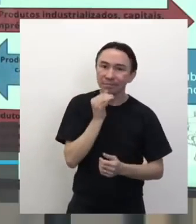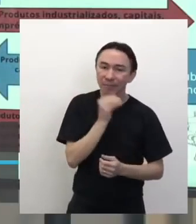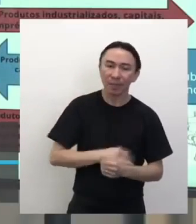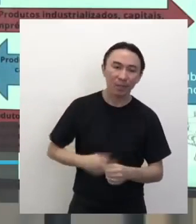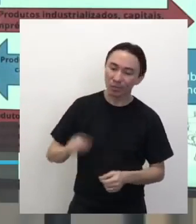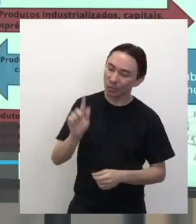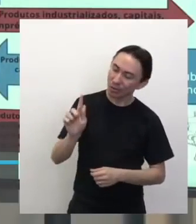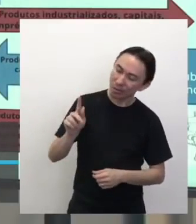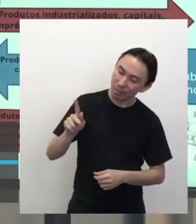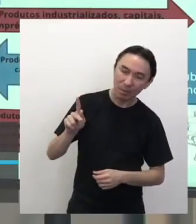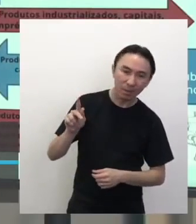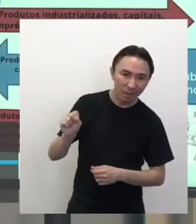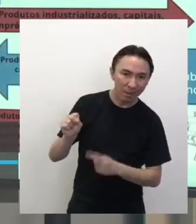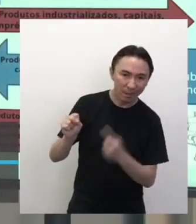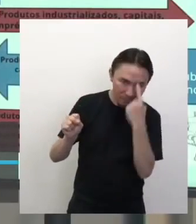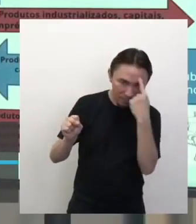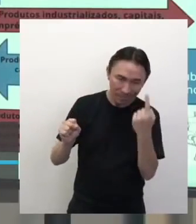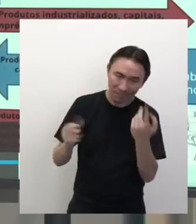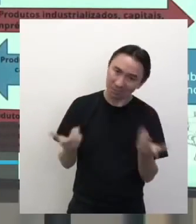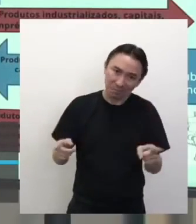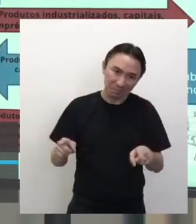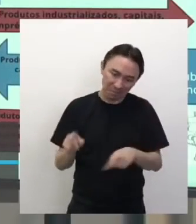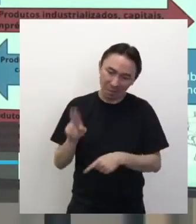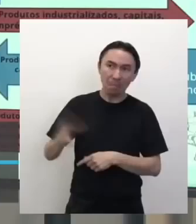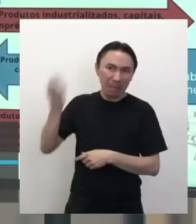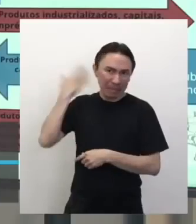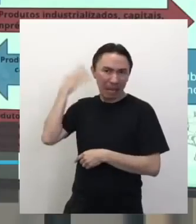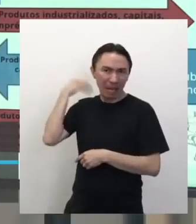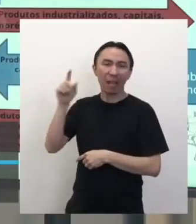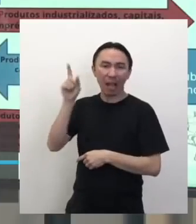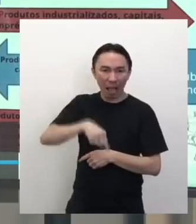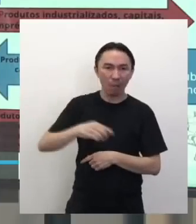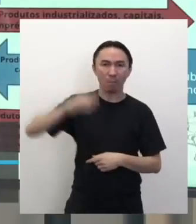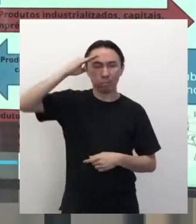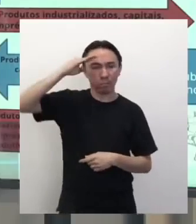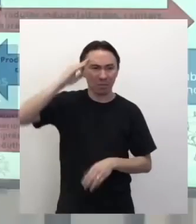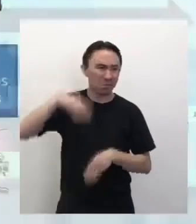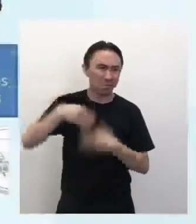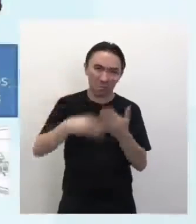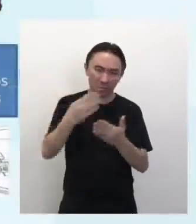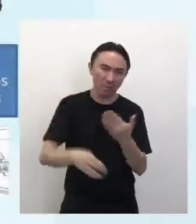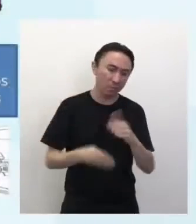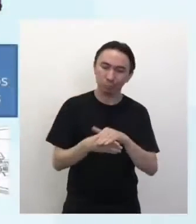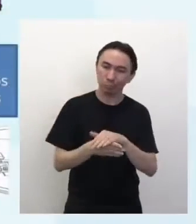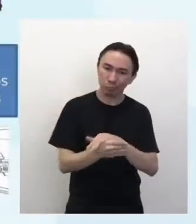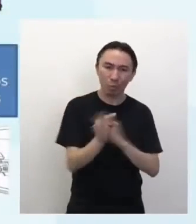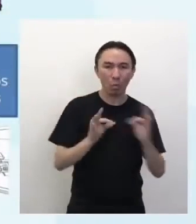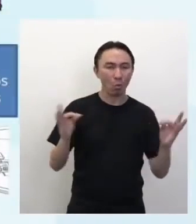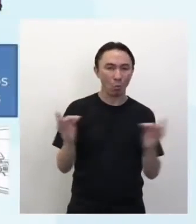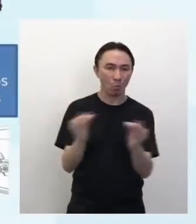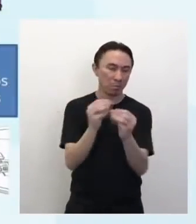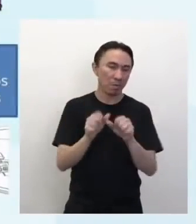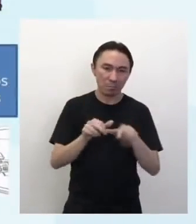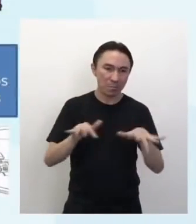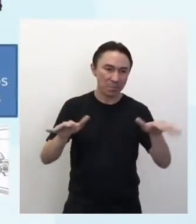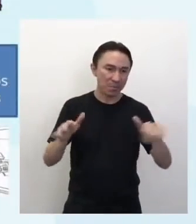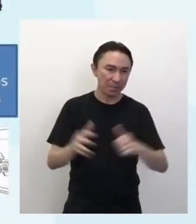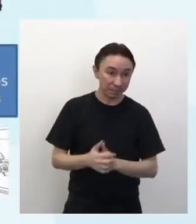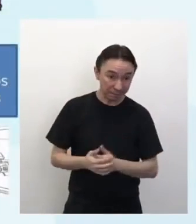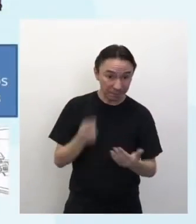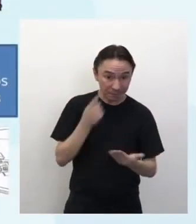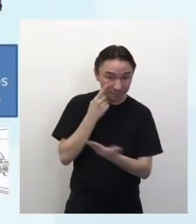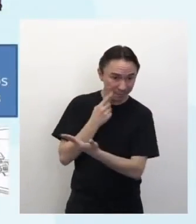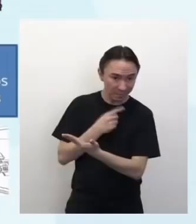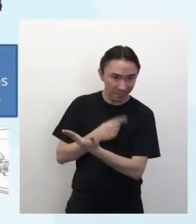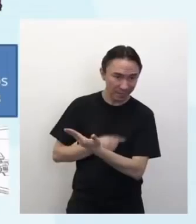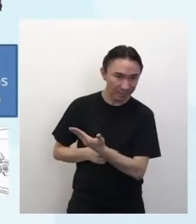aí para utilização civil, tá certo? Bom, antes da atividade a gente vai ver aí, né, um esquema aí da Divisão Internacional do